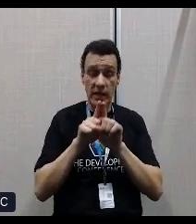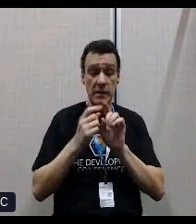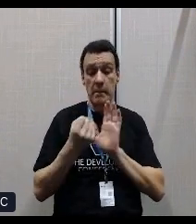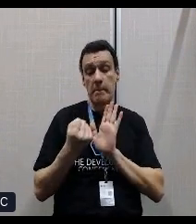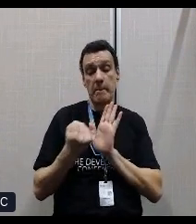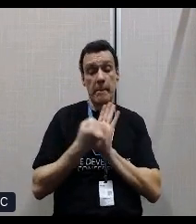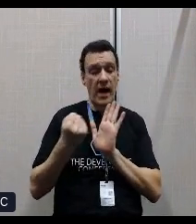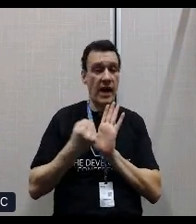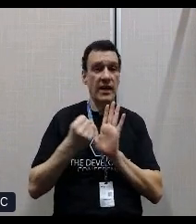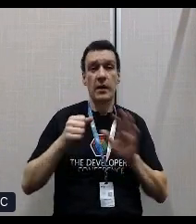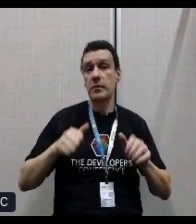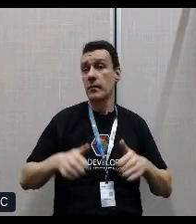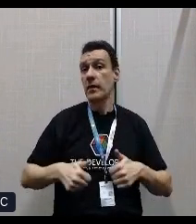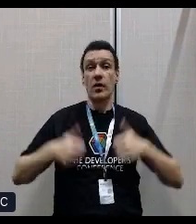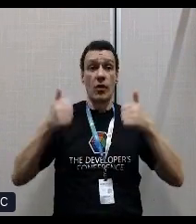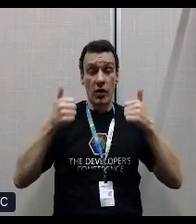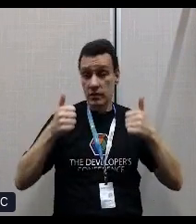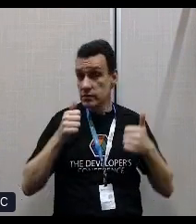considerada